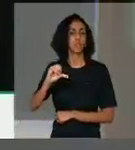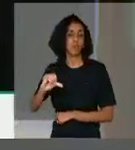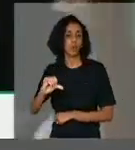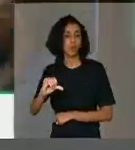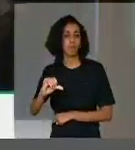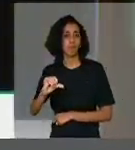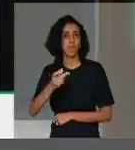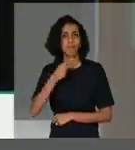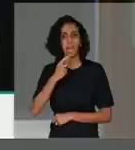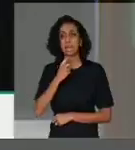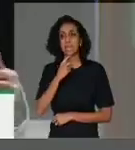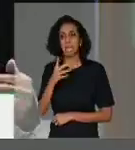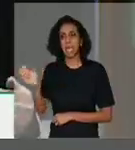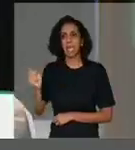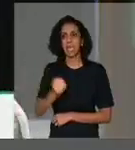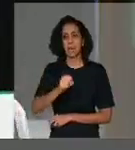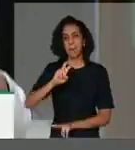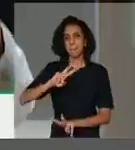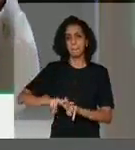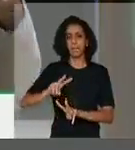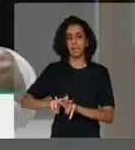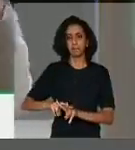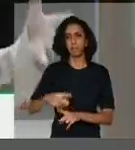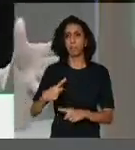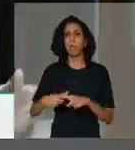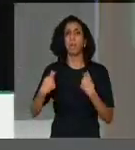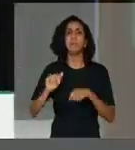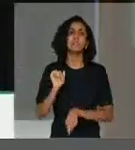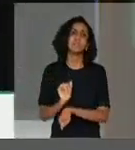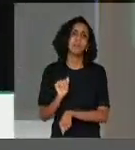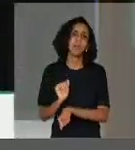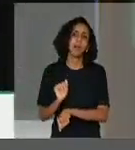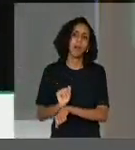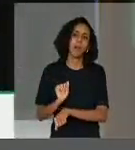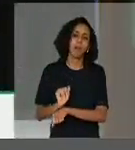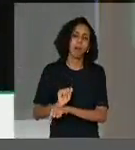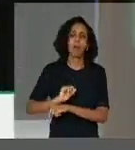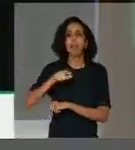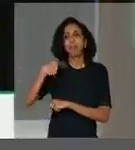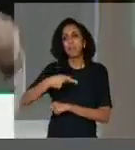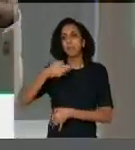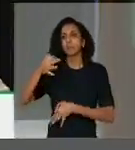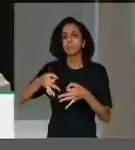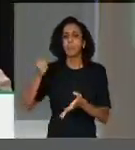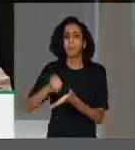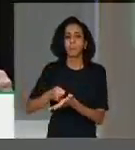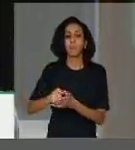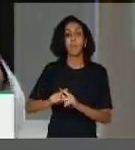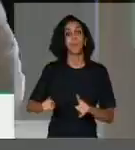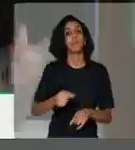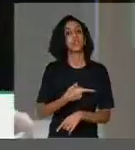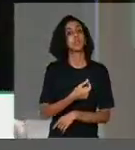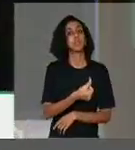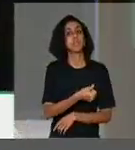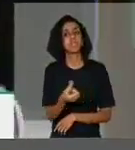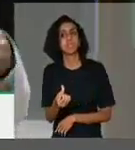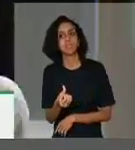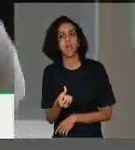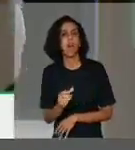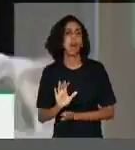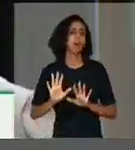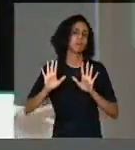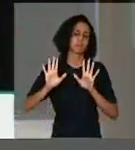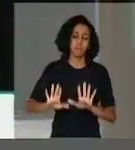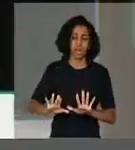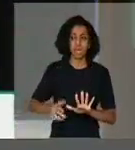pode ser preso enquanto não transitar em julgado a sentença. Já em 2016, não, depois